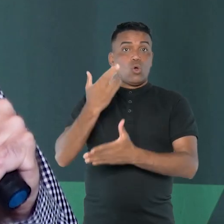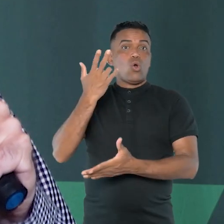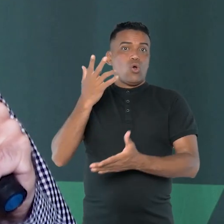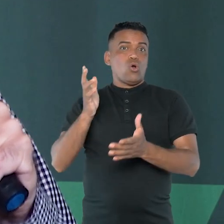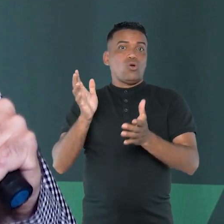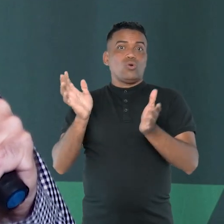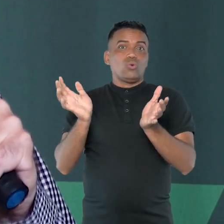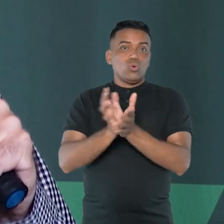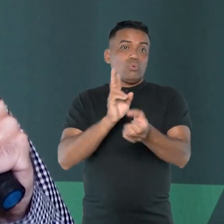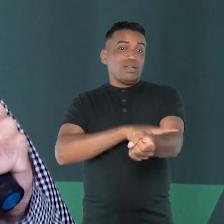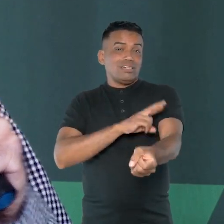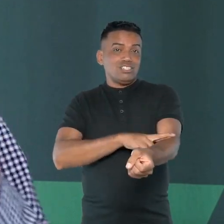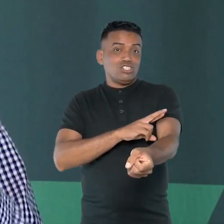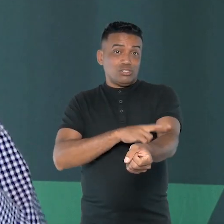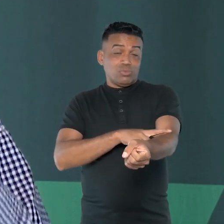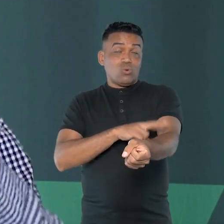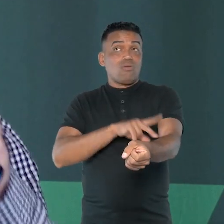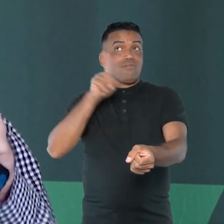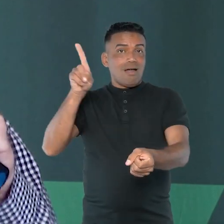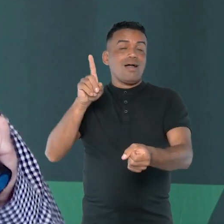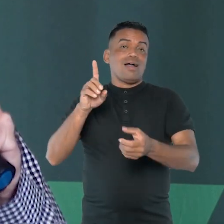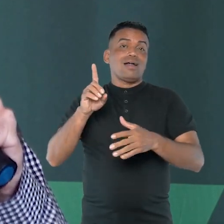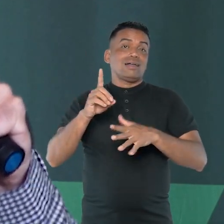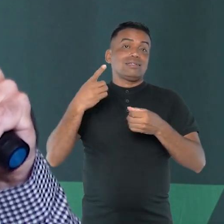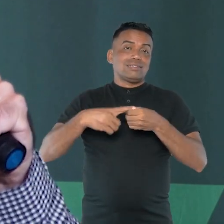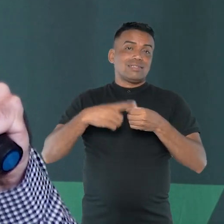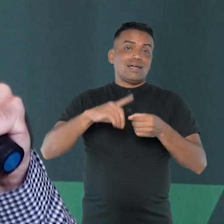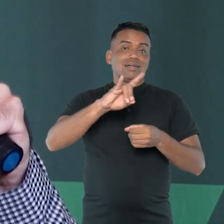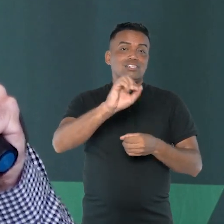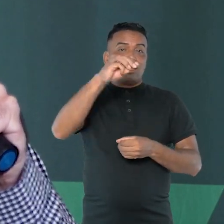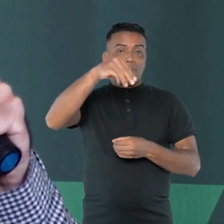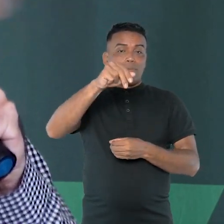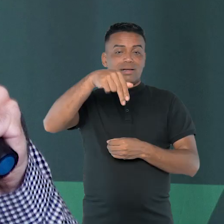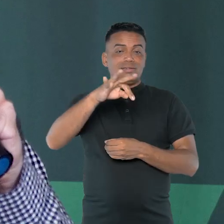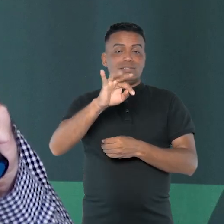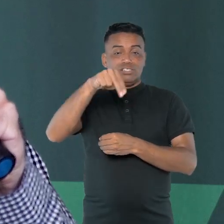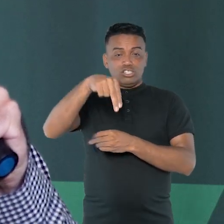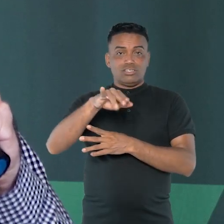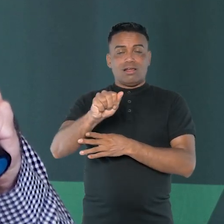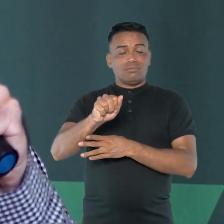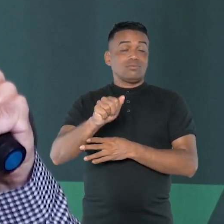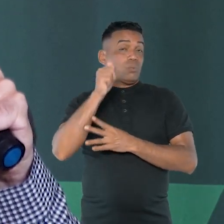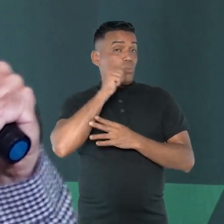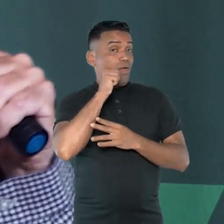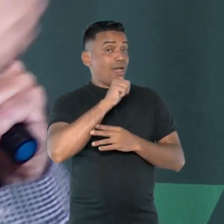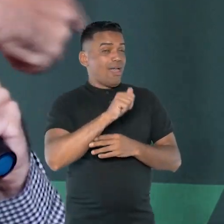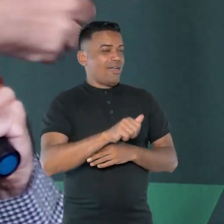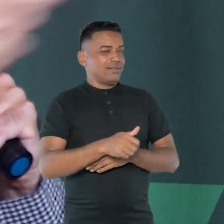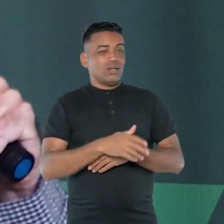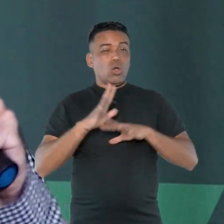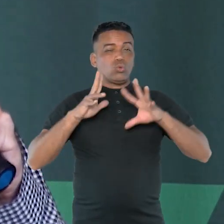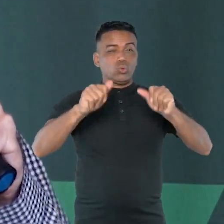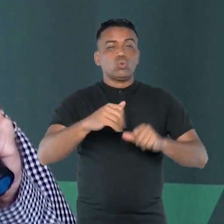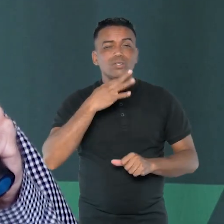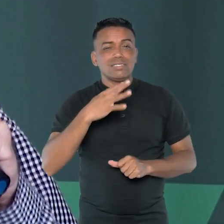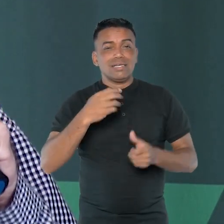se... E tem um momento muito curioso também, que a própria Virgínia, que conhecia todos os escritores, recebe a visita do Drummond